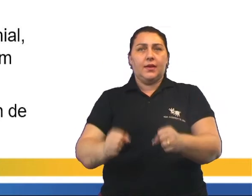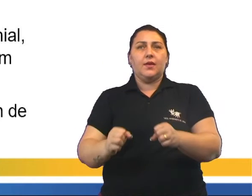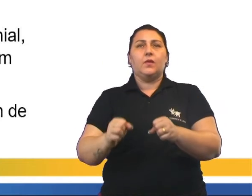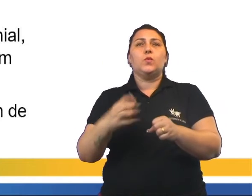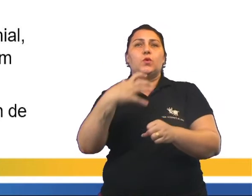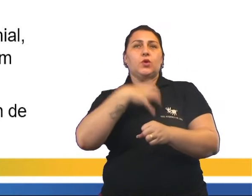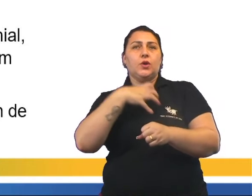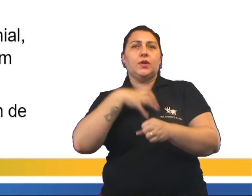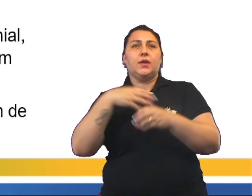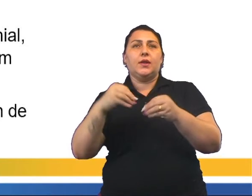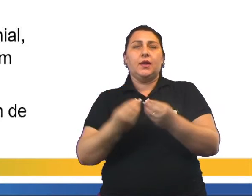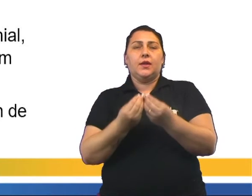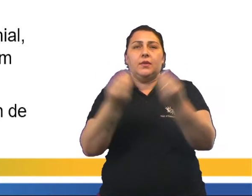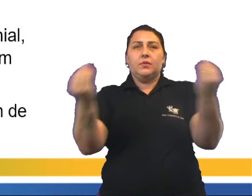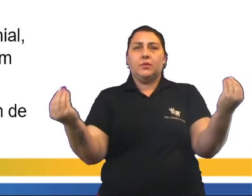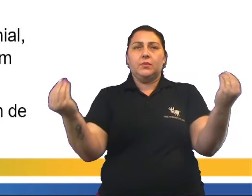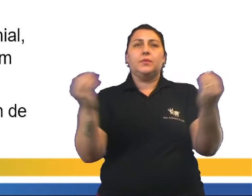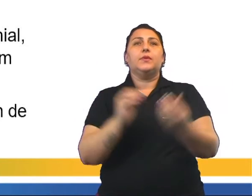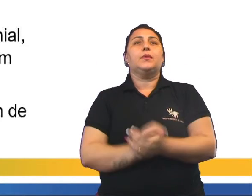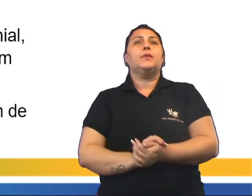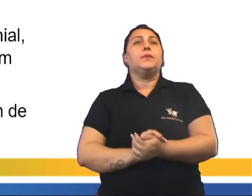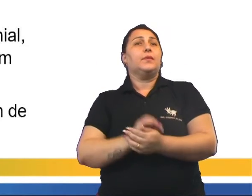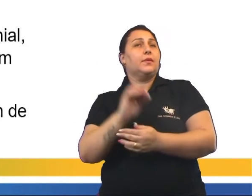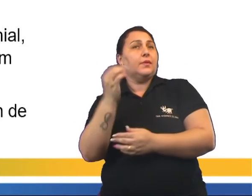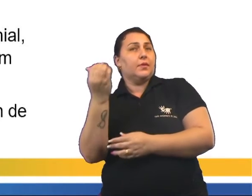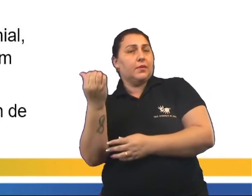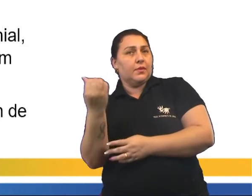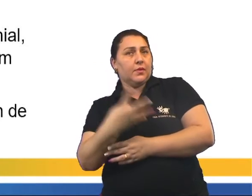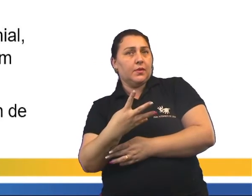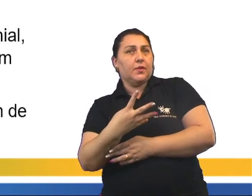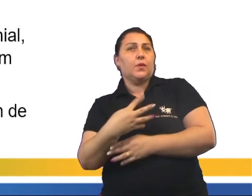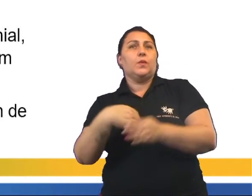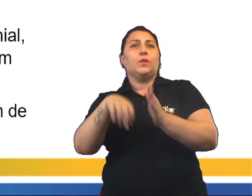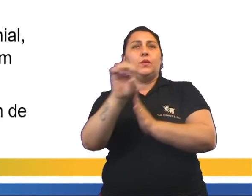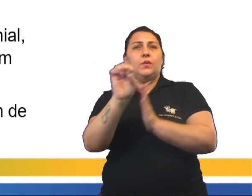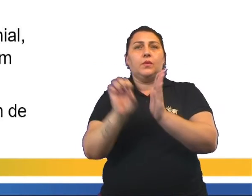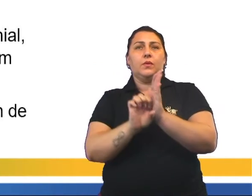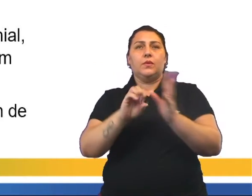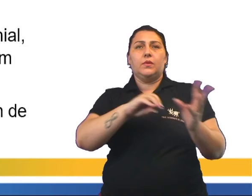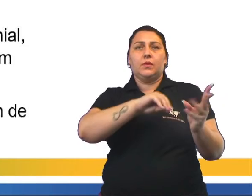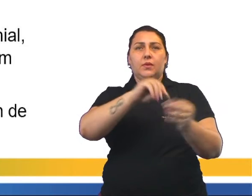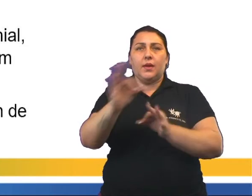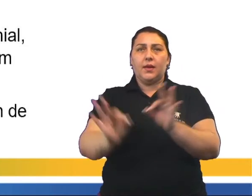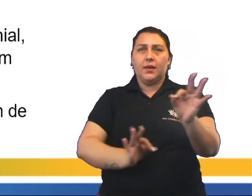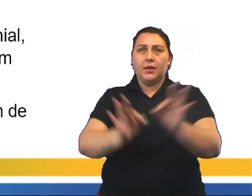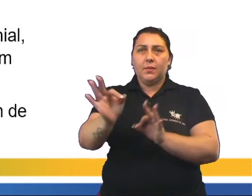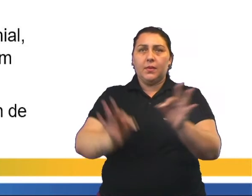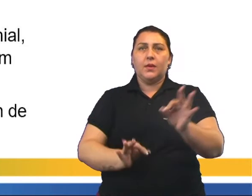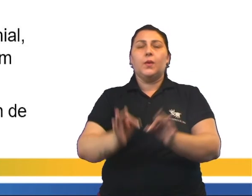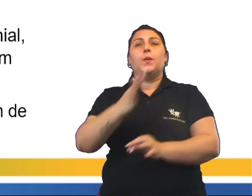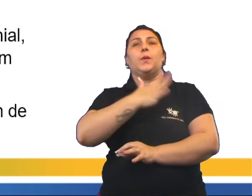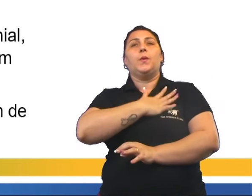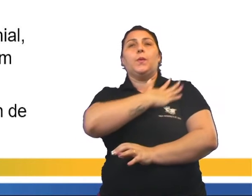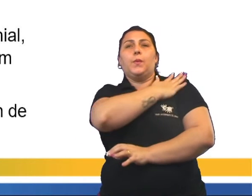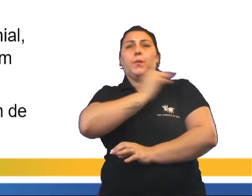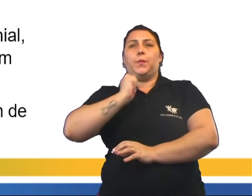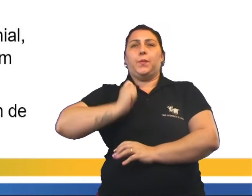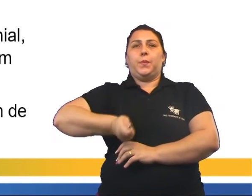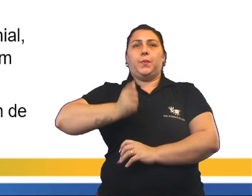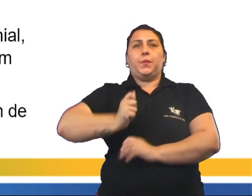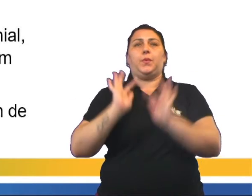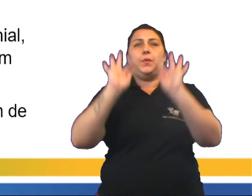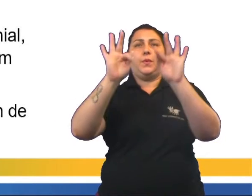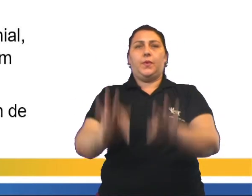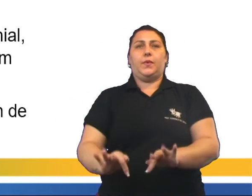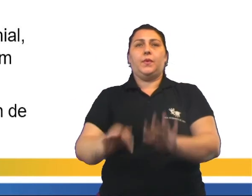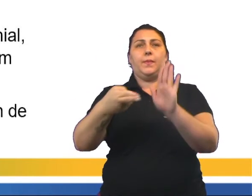aceitavam a forma como as terras eram distribuídas. E o 4 diz: o Estatuto da Terra foi elaborado durante o regime